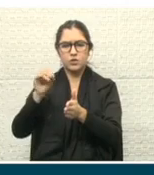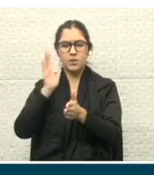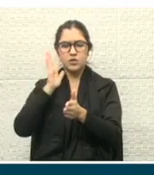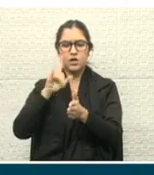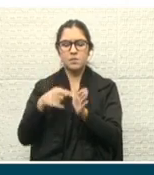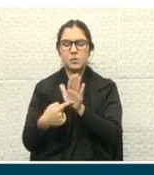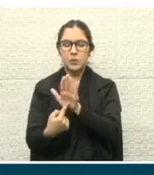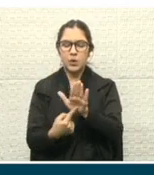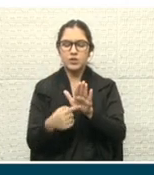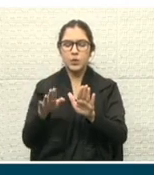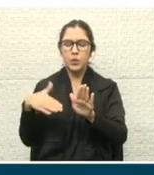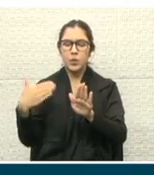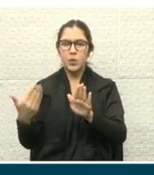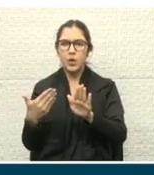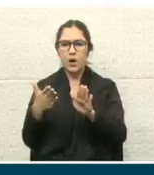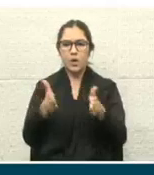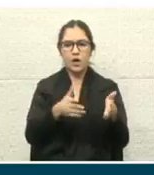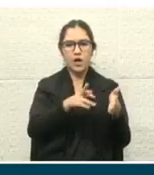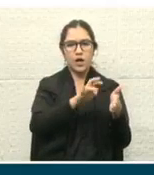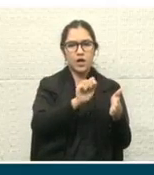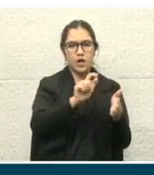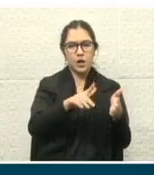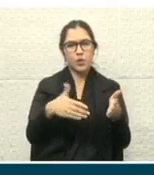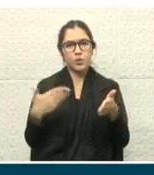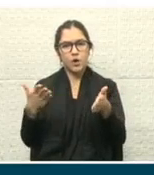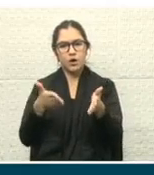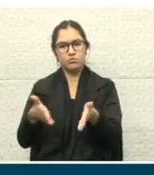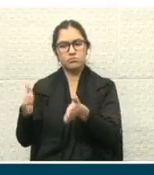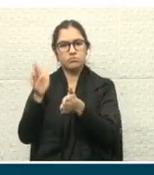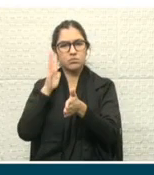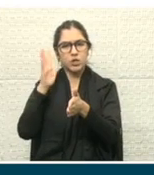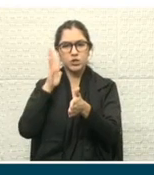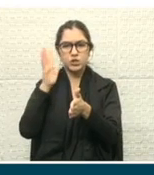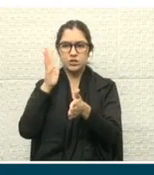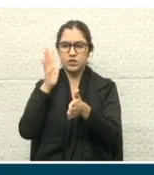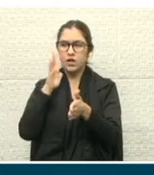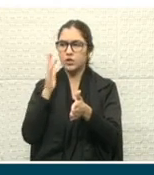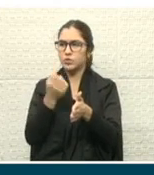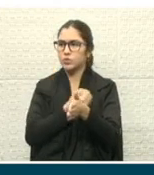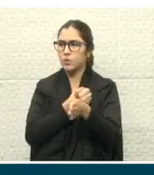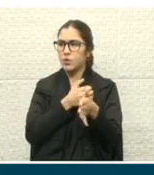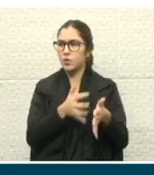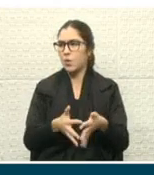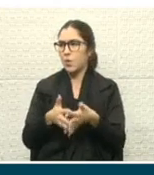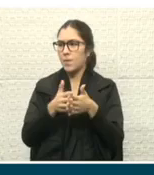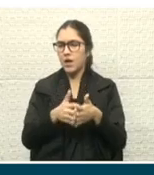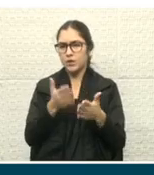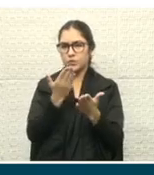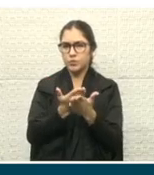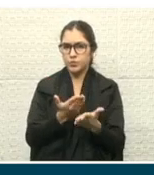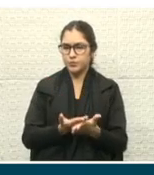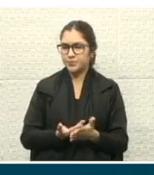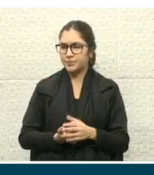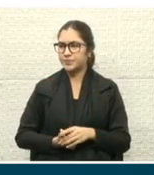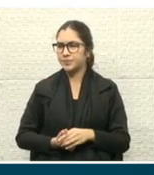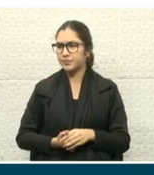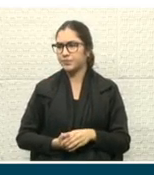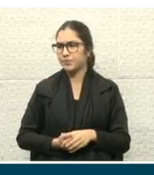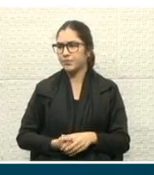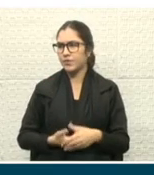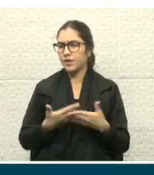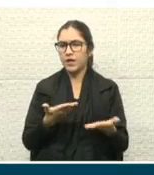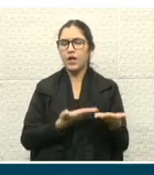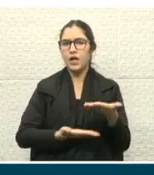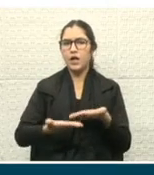nos indicar qual é a parte real e qual é a parte imaginária do número complexo em estudo.